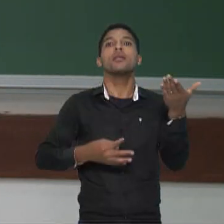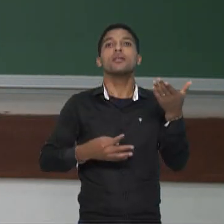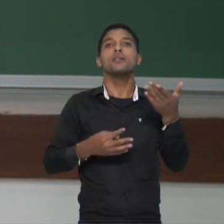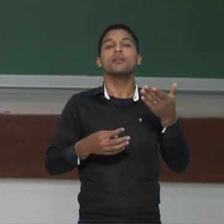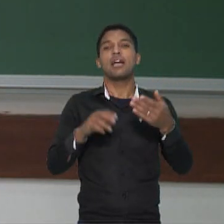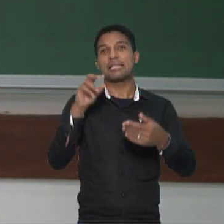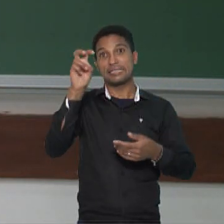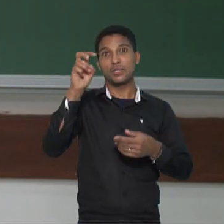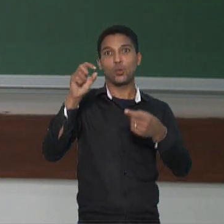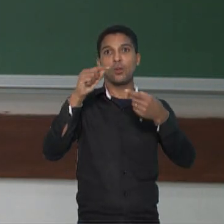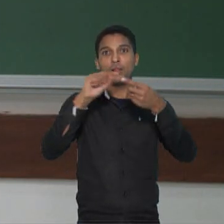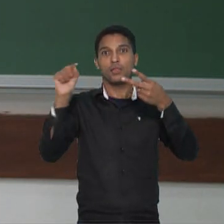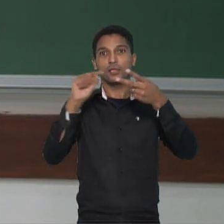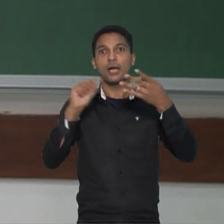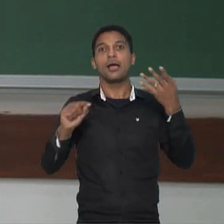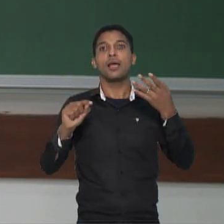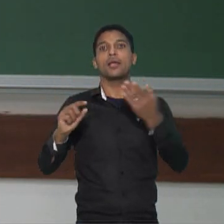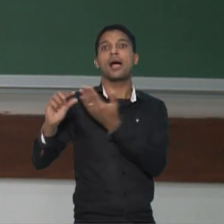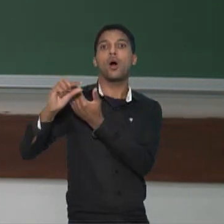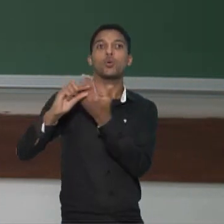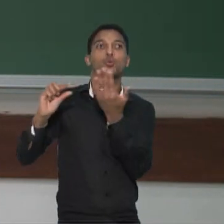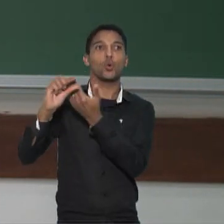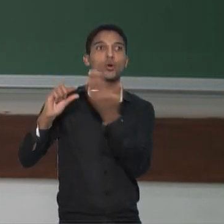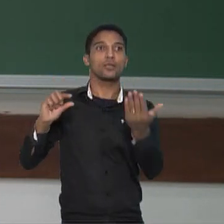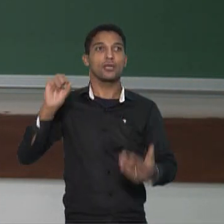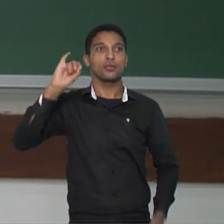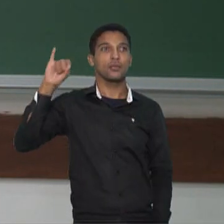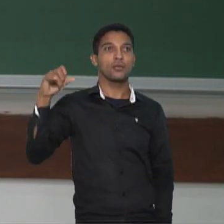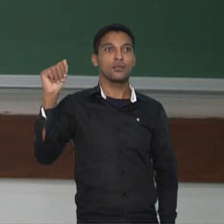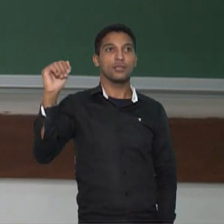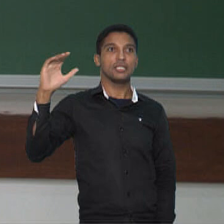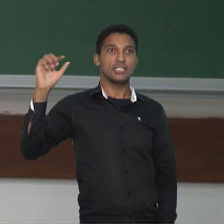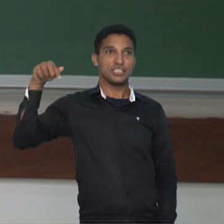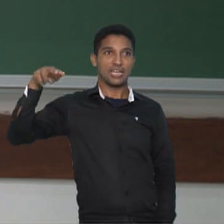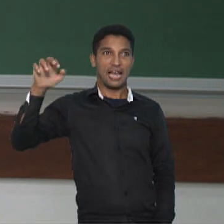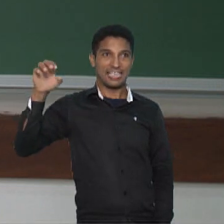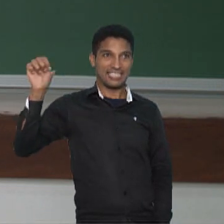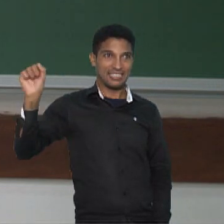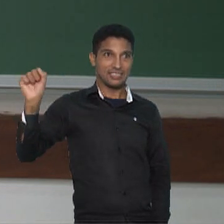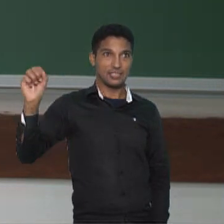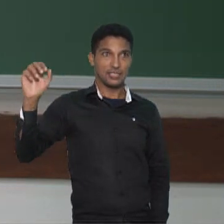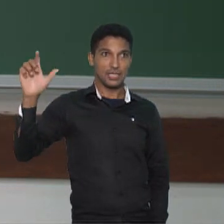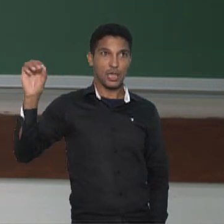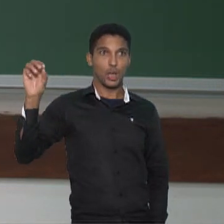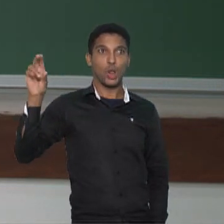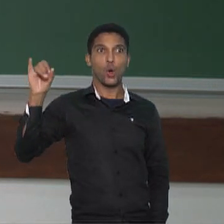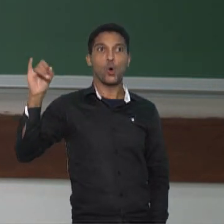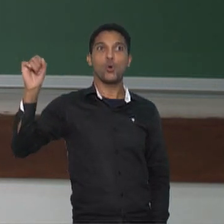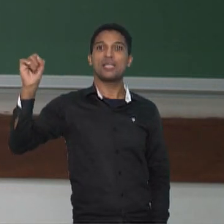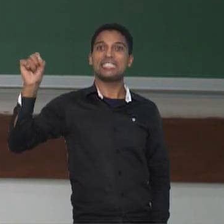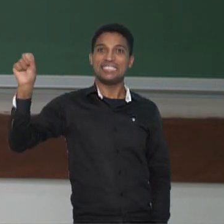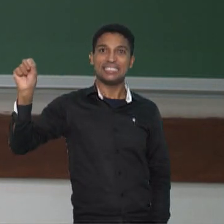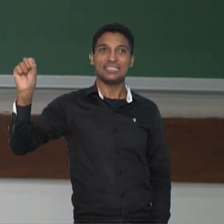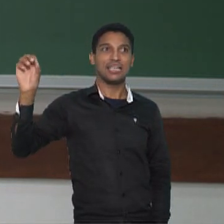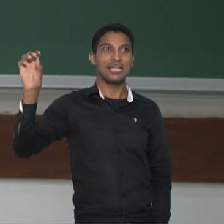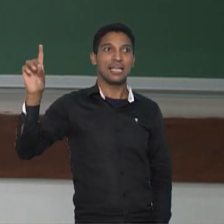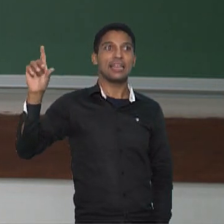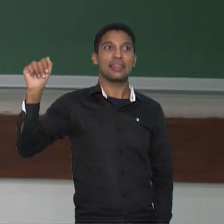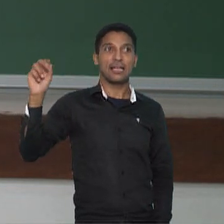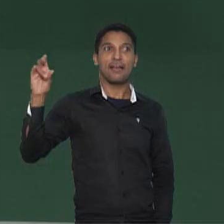de 5 linhas sobre o artista Jacques Louis David, devendo conter qual movimento artístico ele pertencia, não pertencia, tá? Um erro